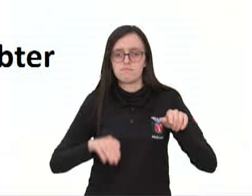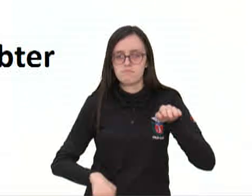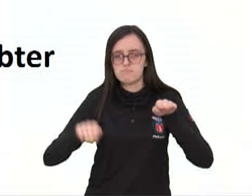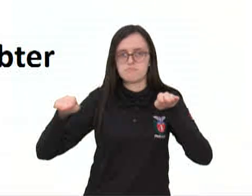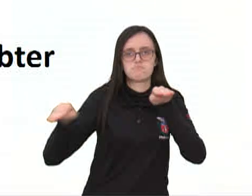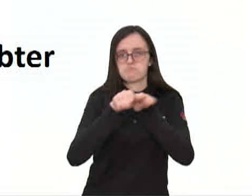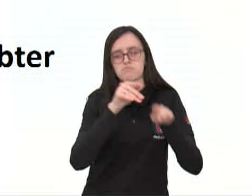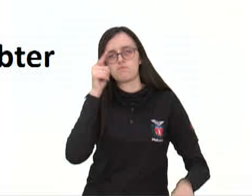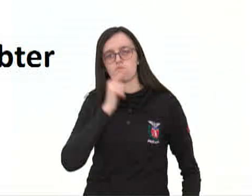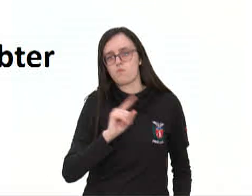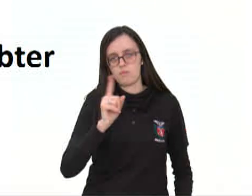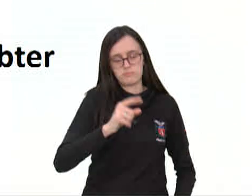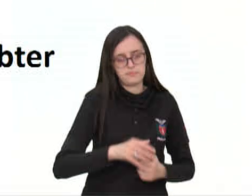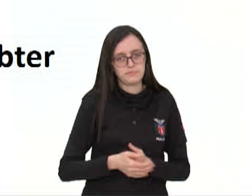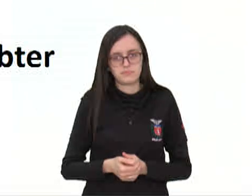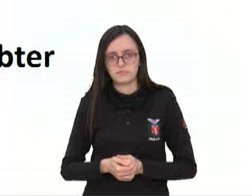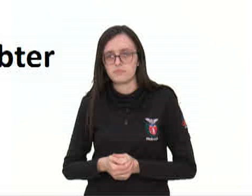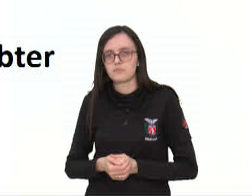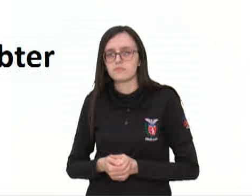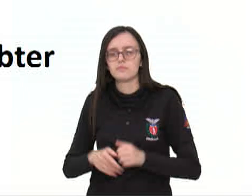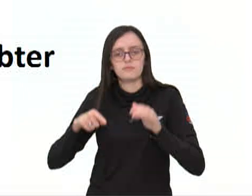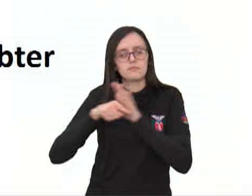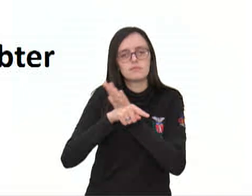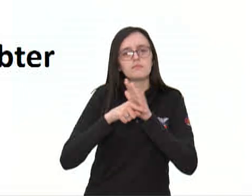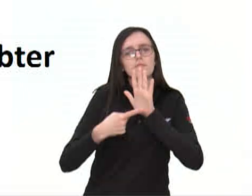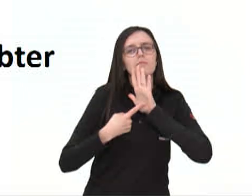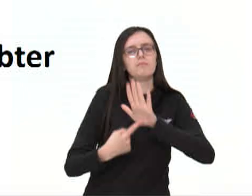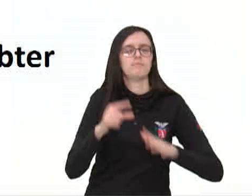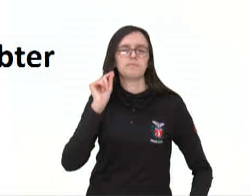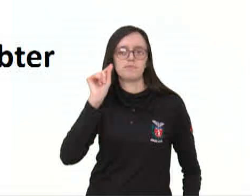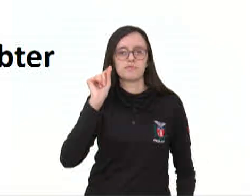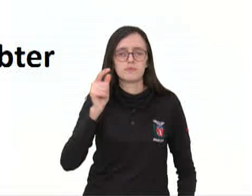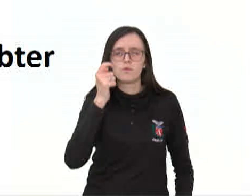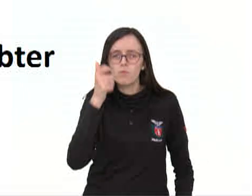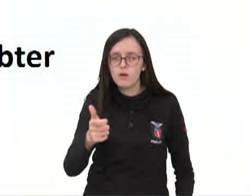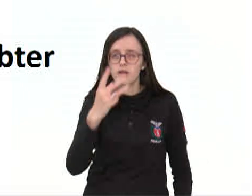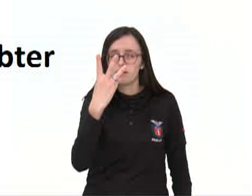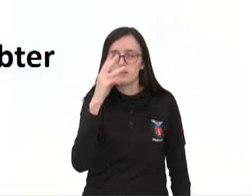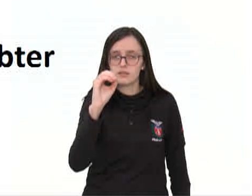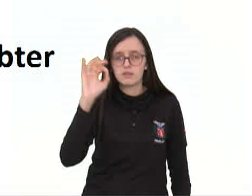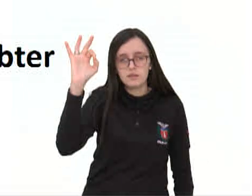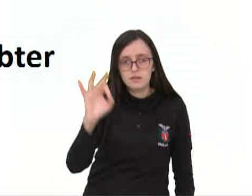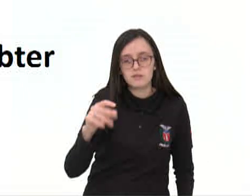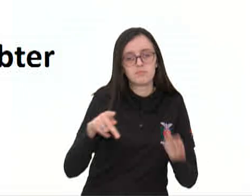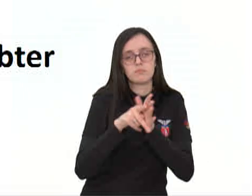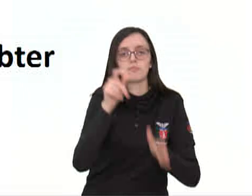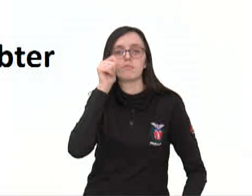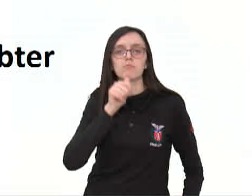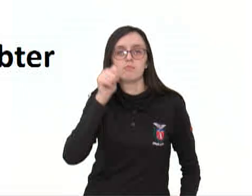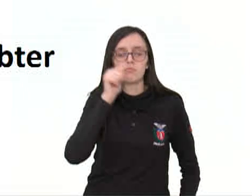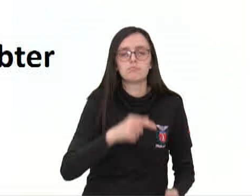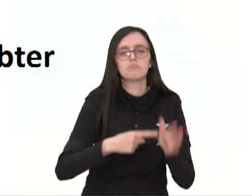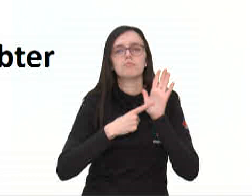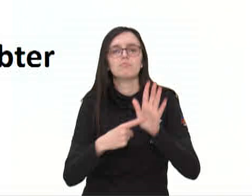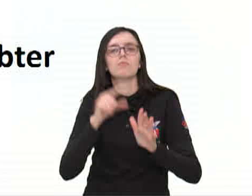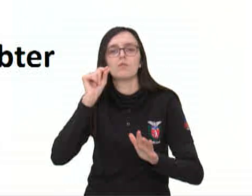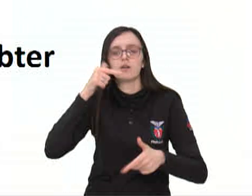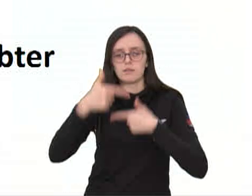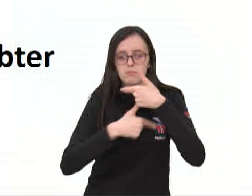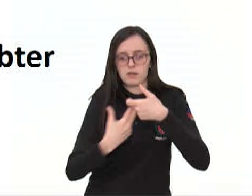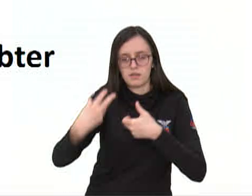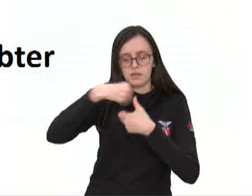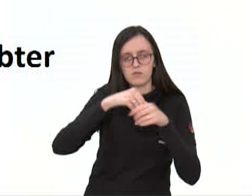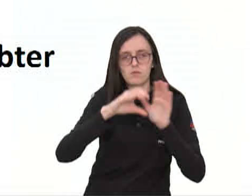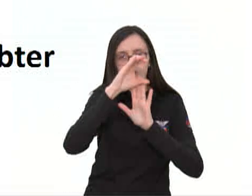equidade. As pesquisas revelam ainda que quase 30% das mulheres apresentam em seus